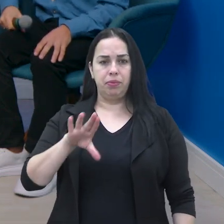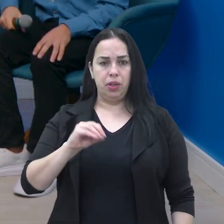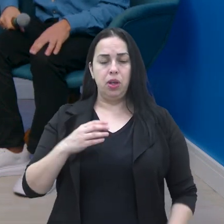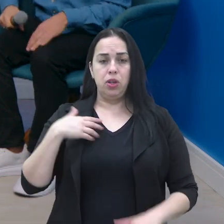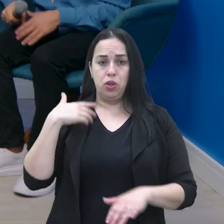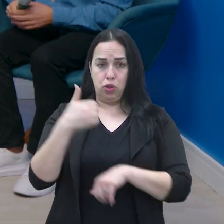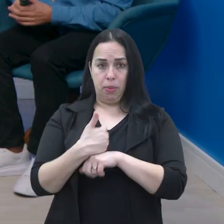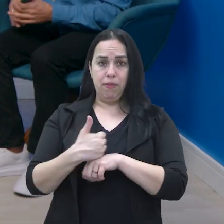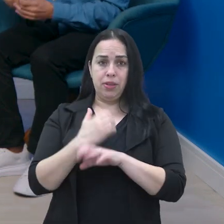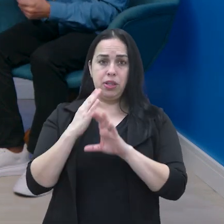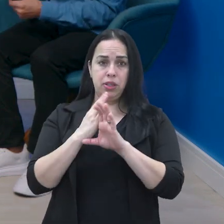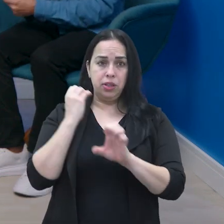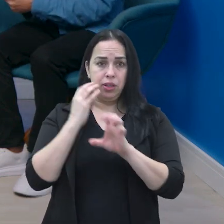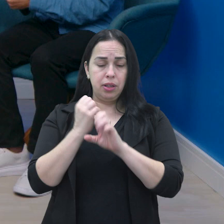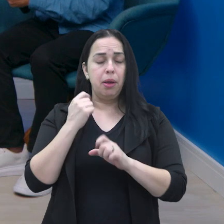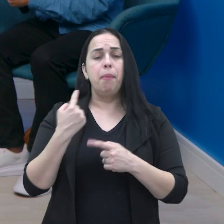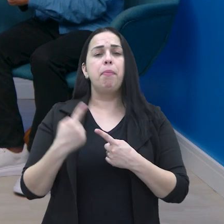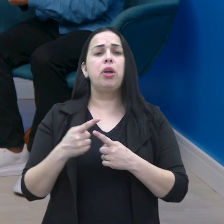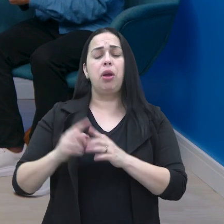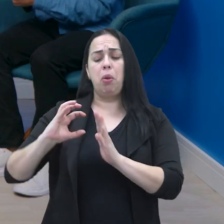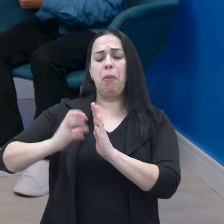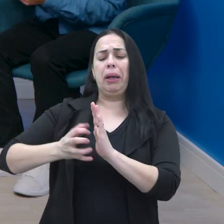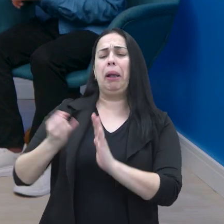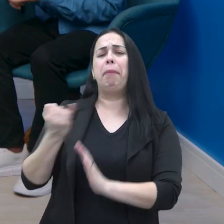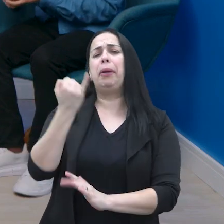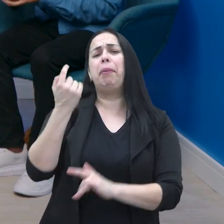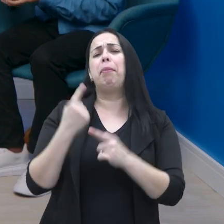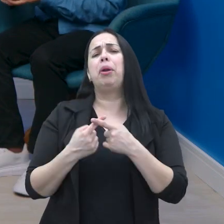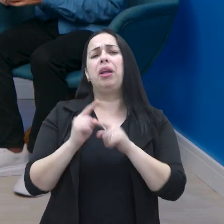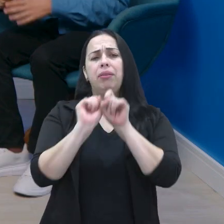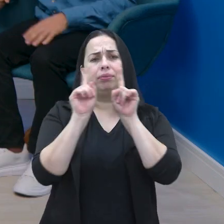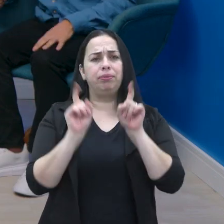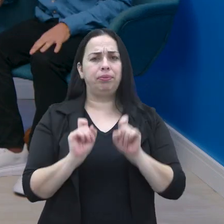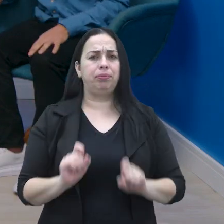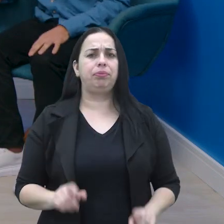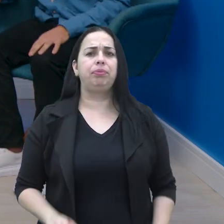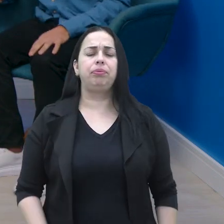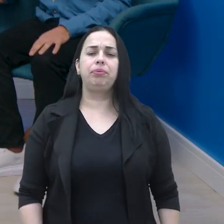sou engenheiro, e eu queria saber, por que um partido político é importante?